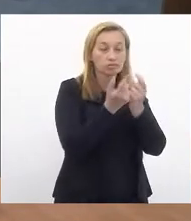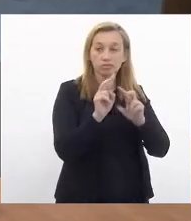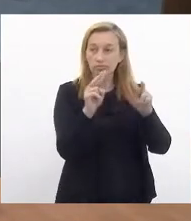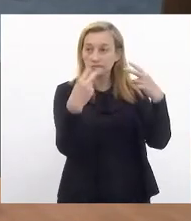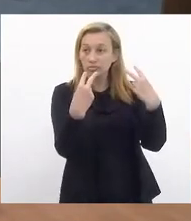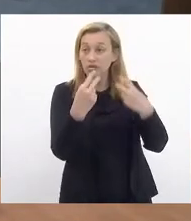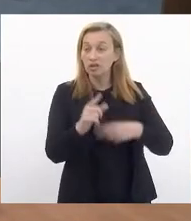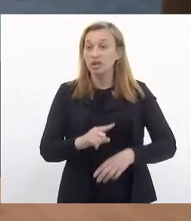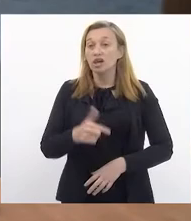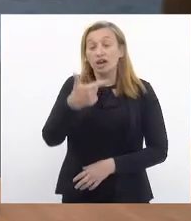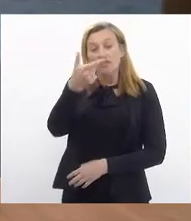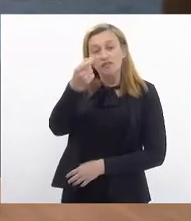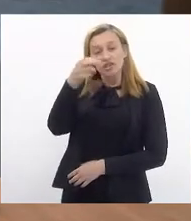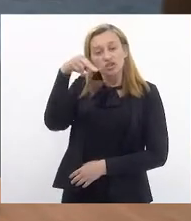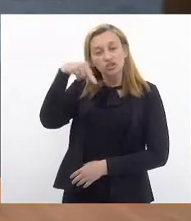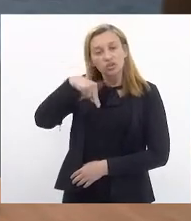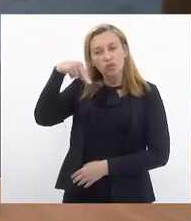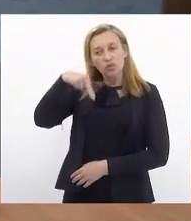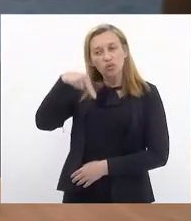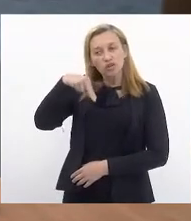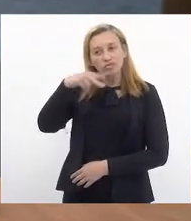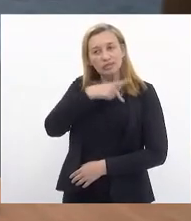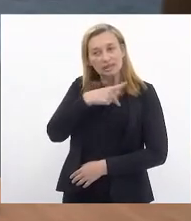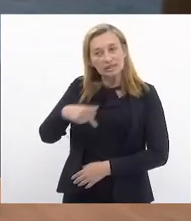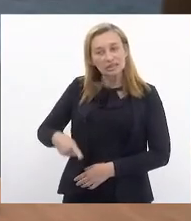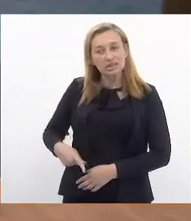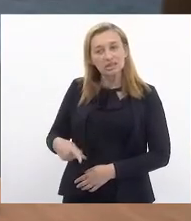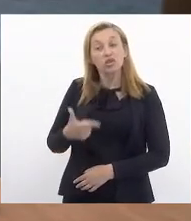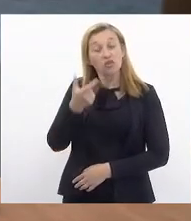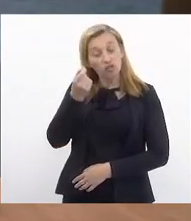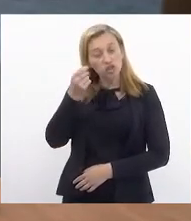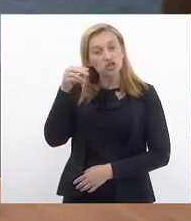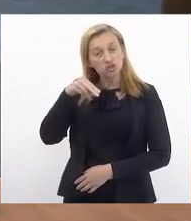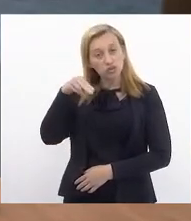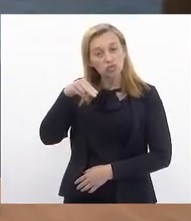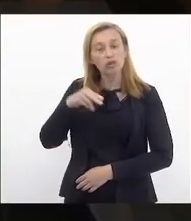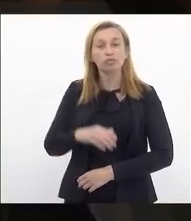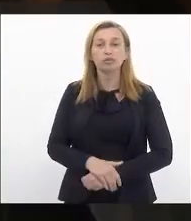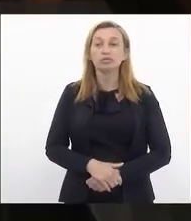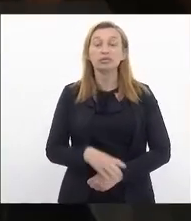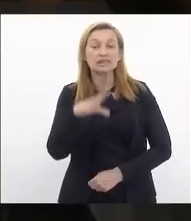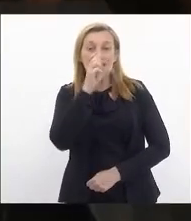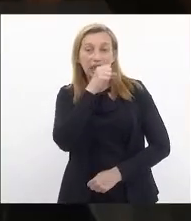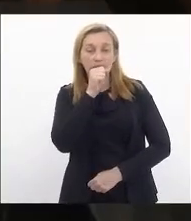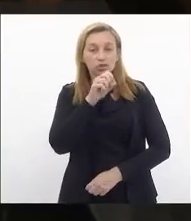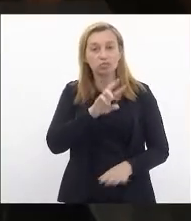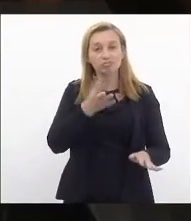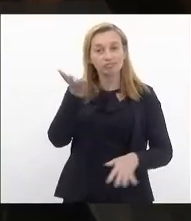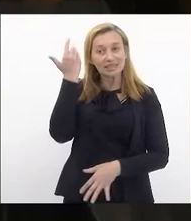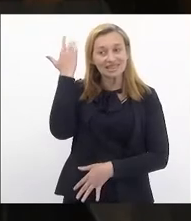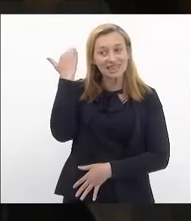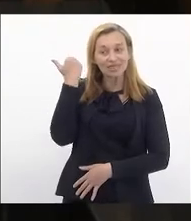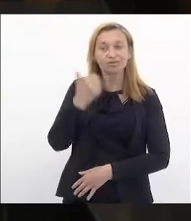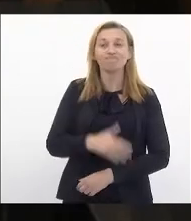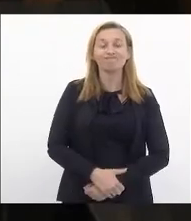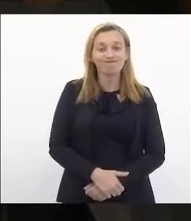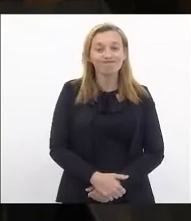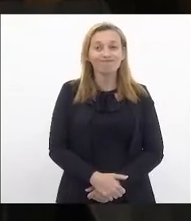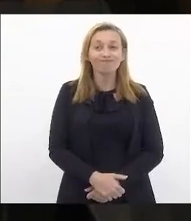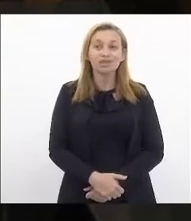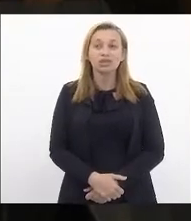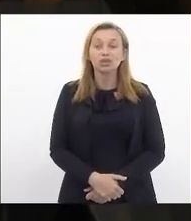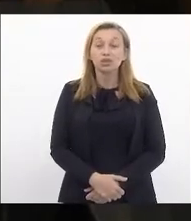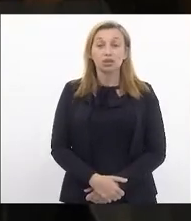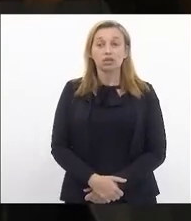20 de novembro presidente 20 de novembro sábado passado os